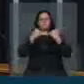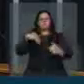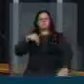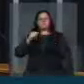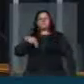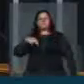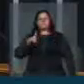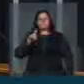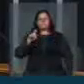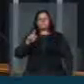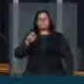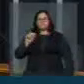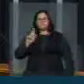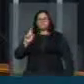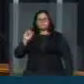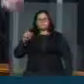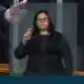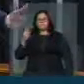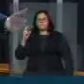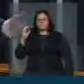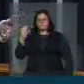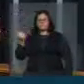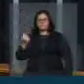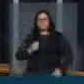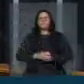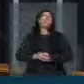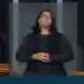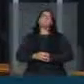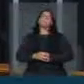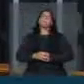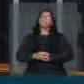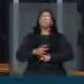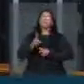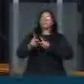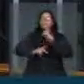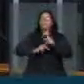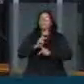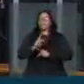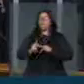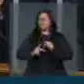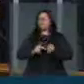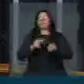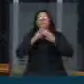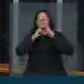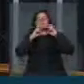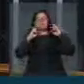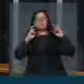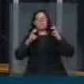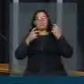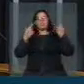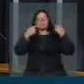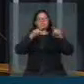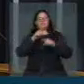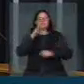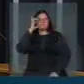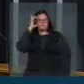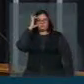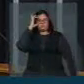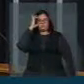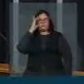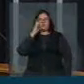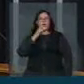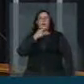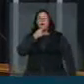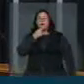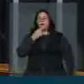A oposição, tiram uma onda com isso, a presidente Dilma foi vaiada. Qual é o político